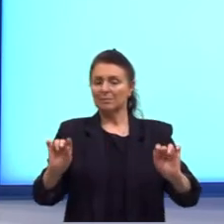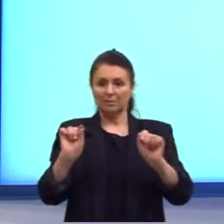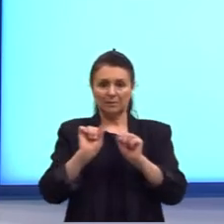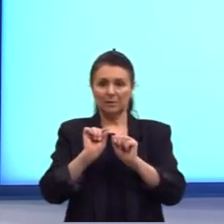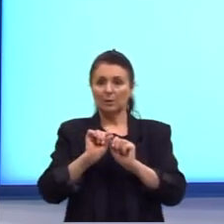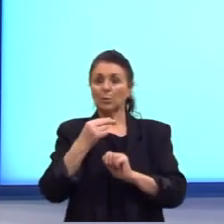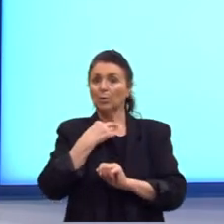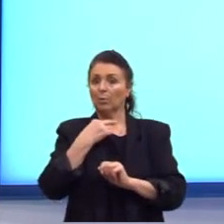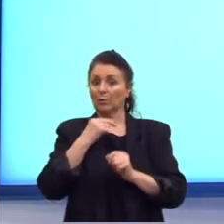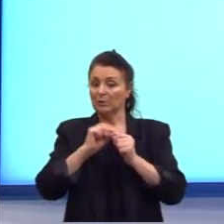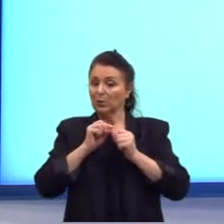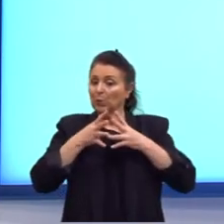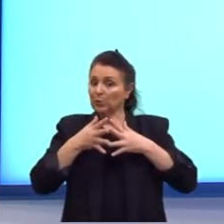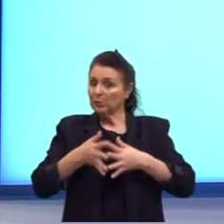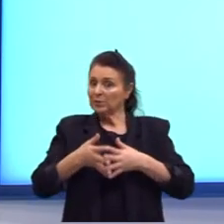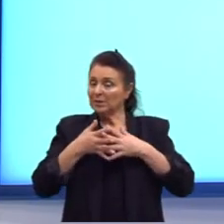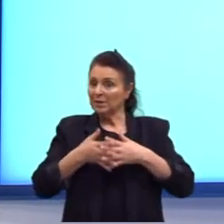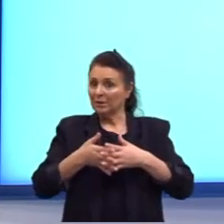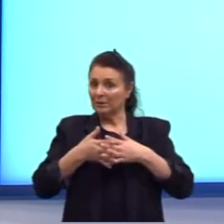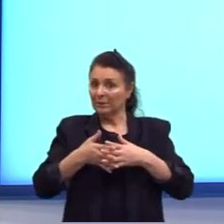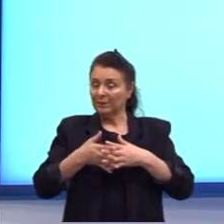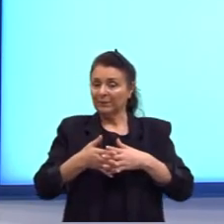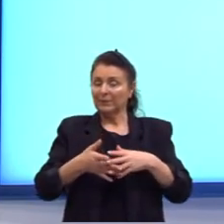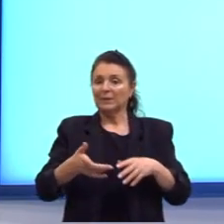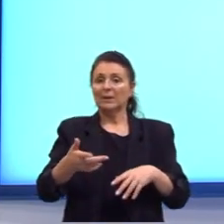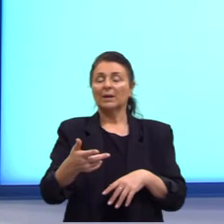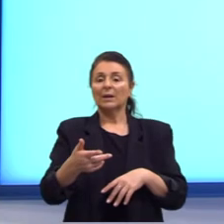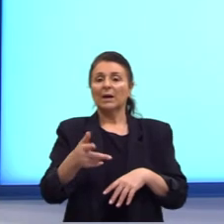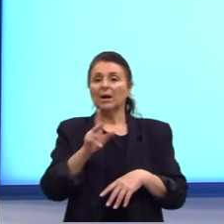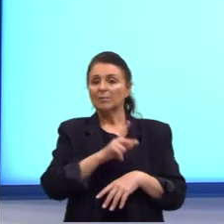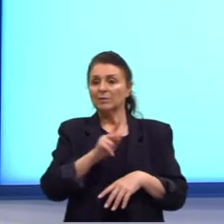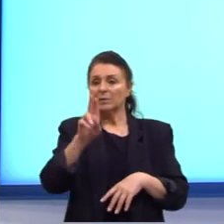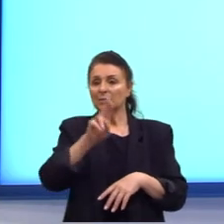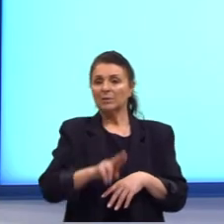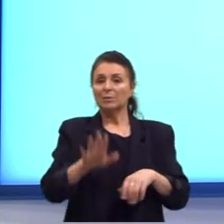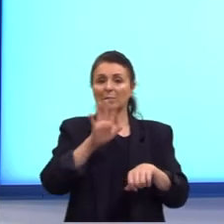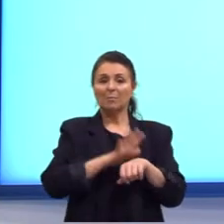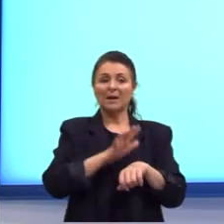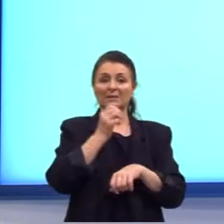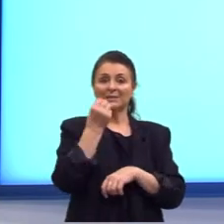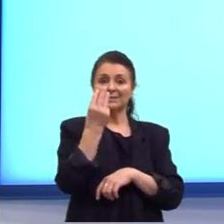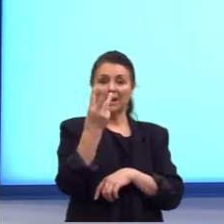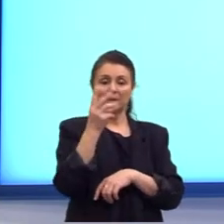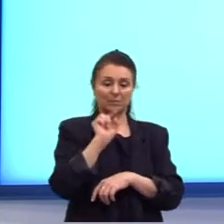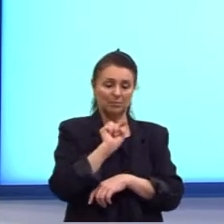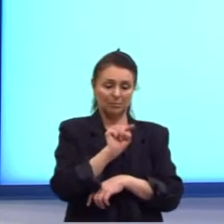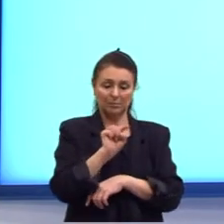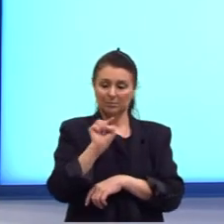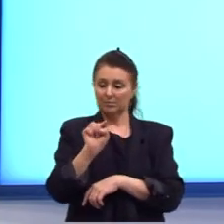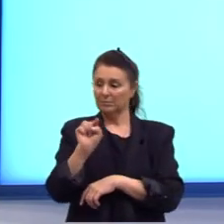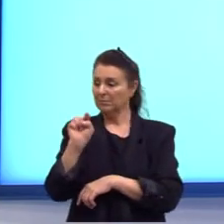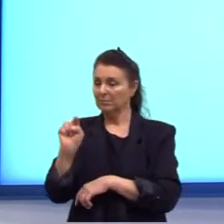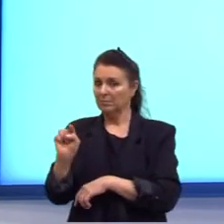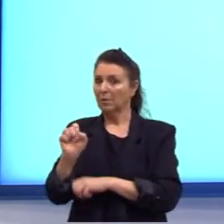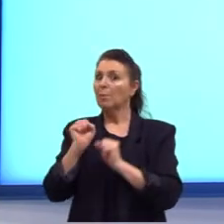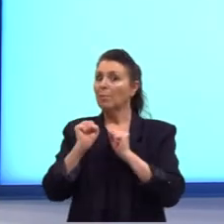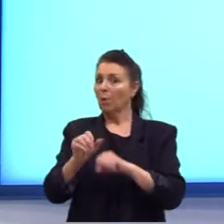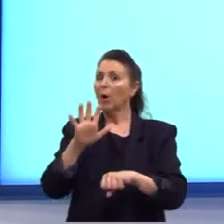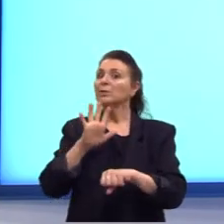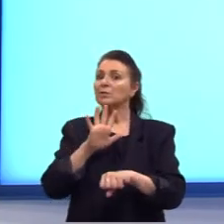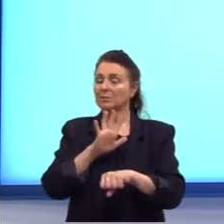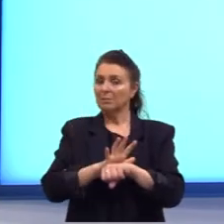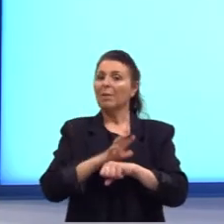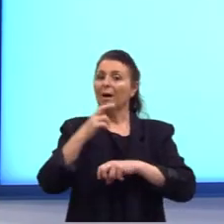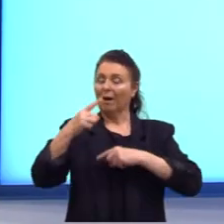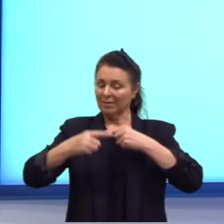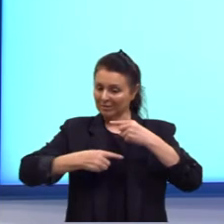a gente fala um pode se confundir tá aqui eu já coloquei né mais... Porque eu posso ter mais resistores eu